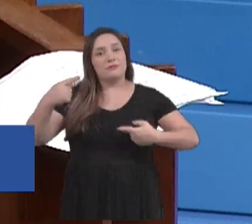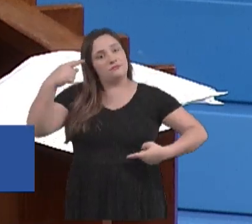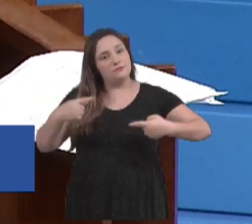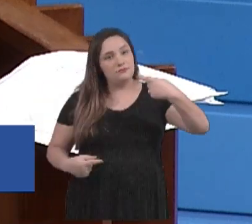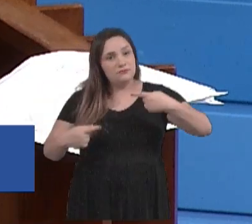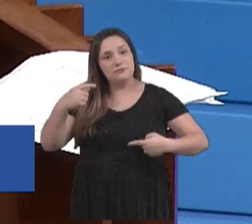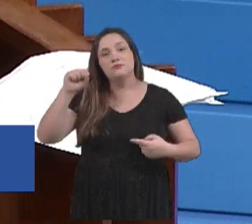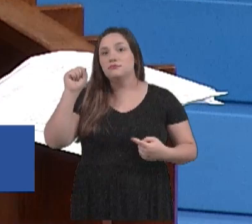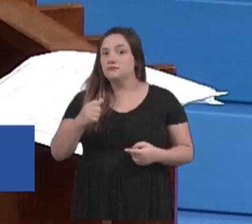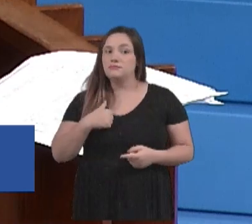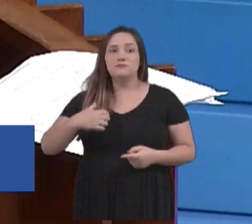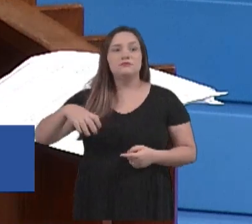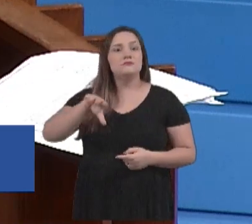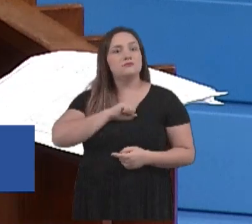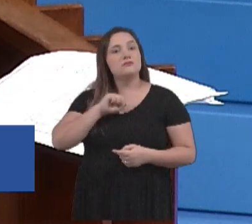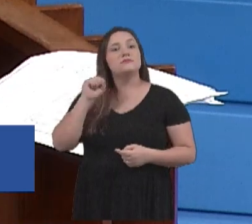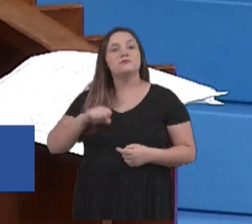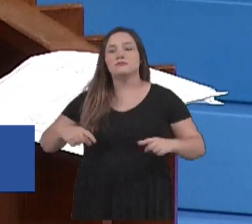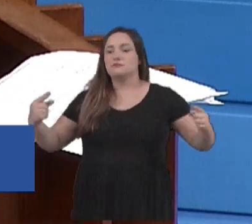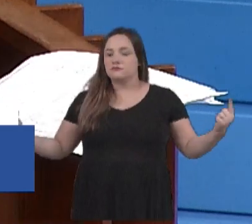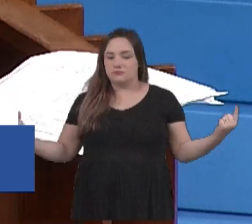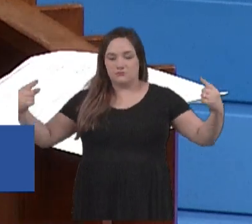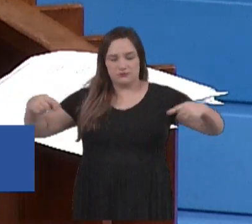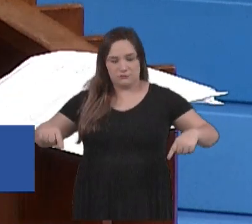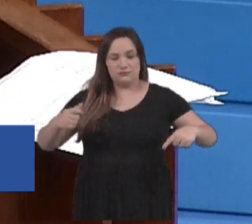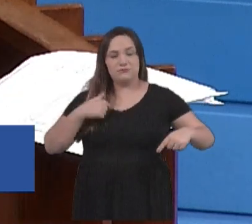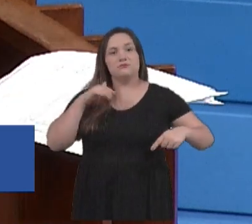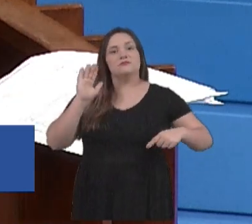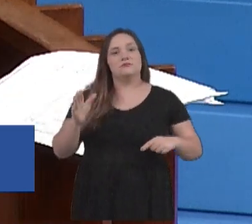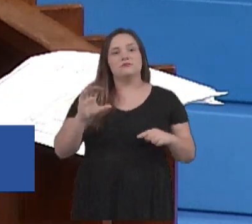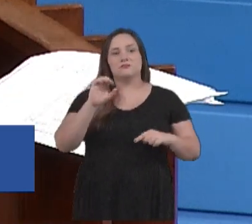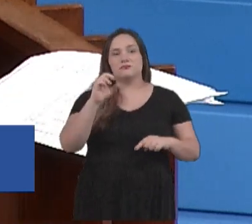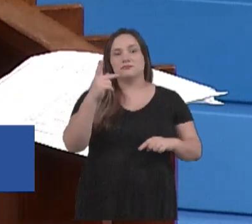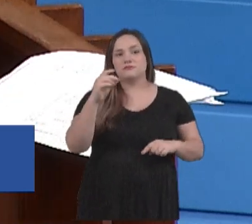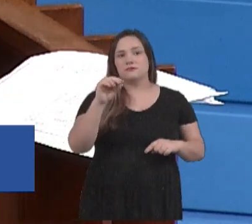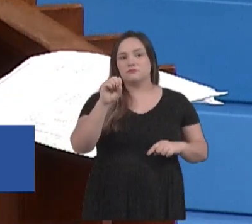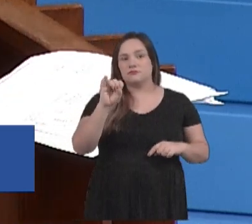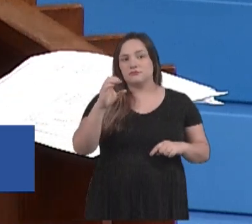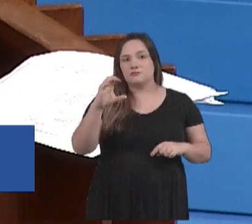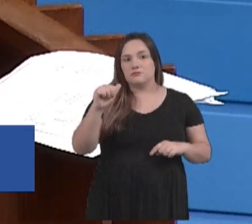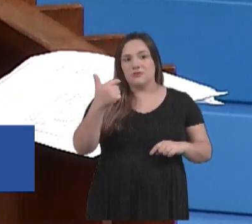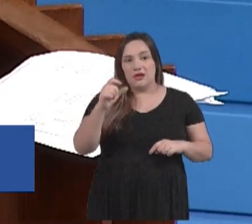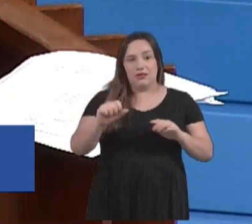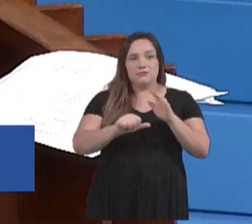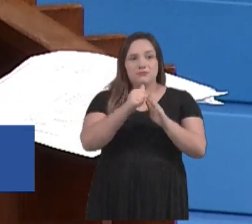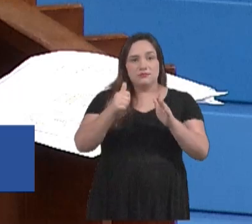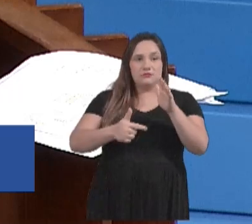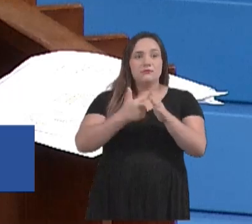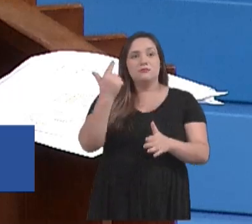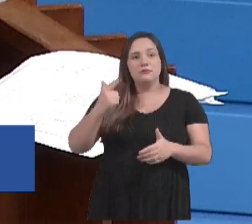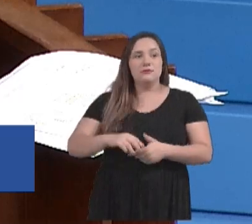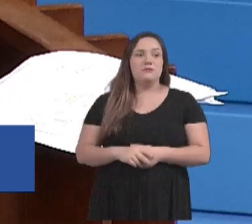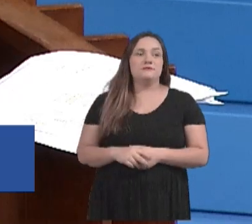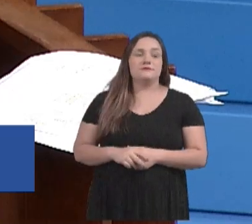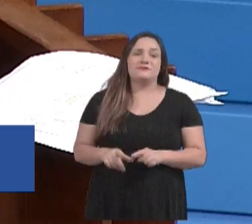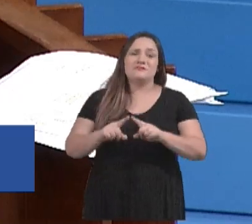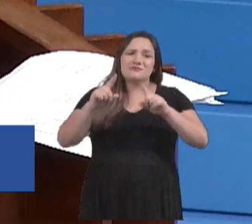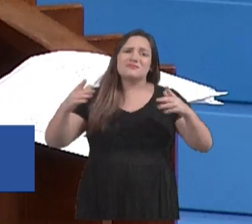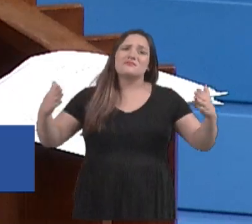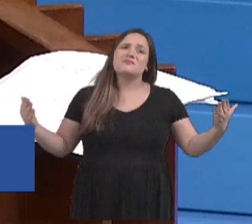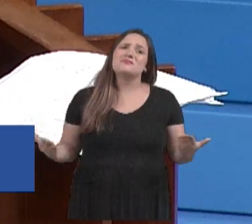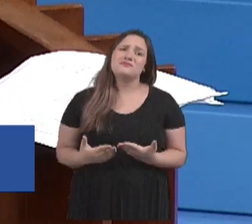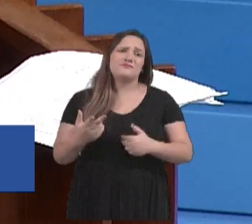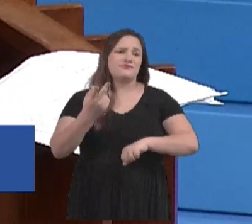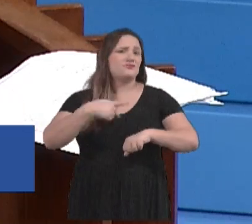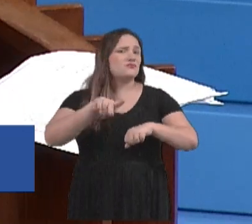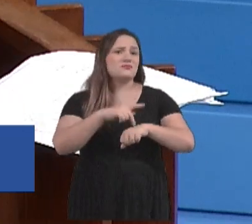debate. Eu adoro que tem oposição, eu já fui oposição durante 2 mandatos aqui. Agora, o país hoje entende